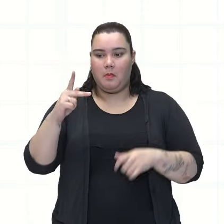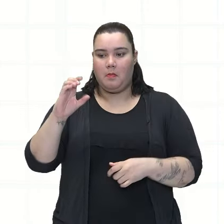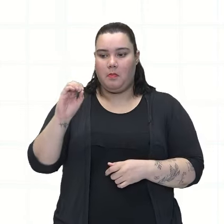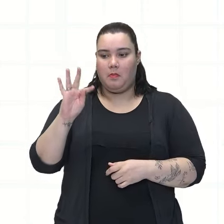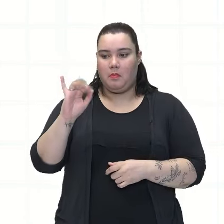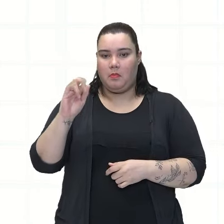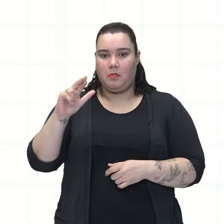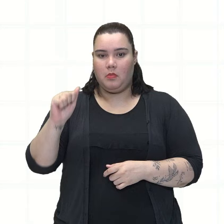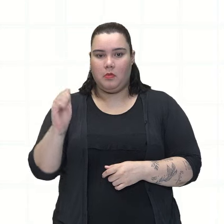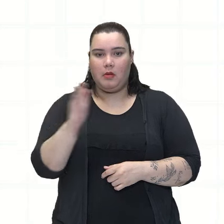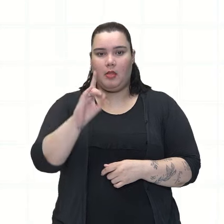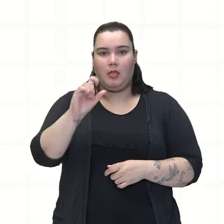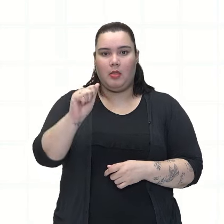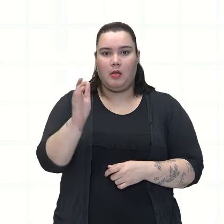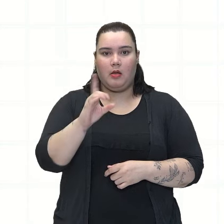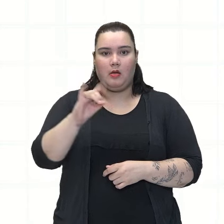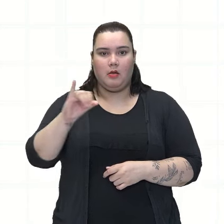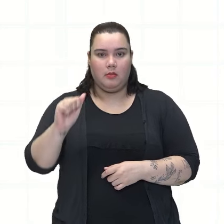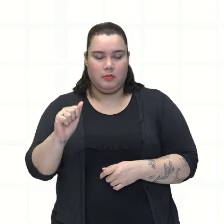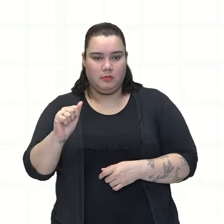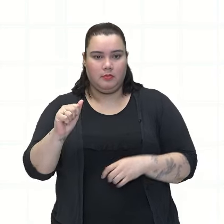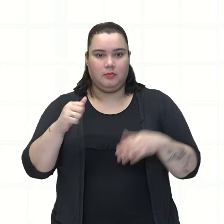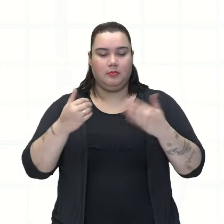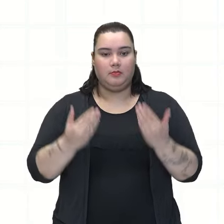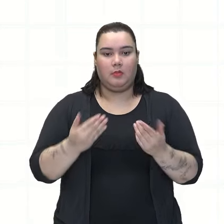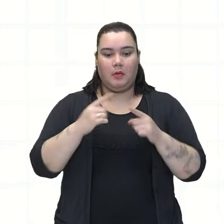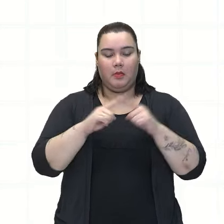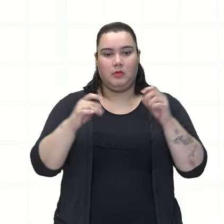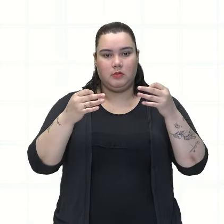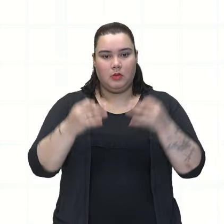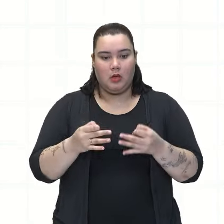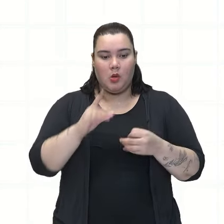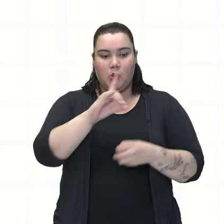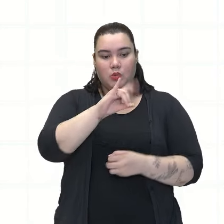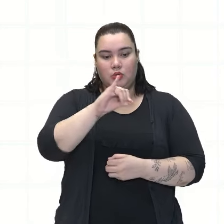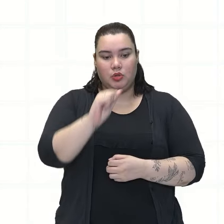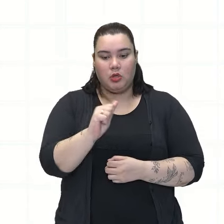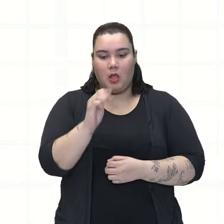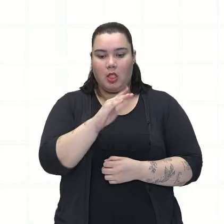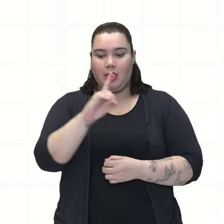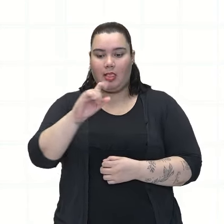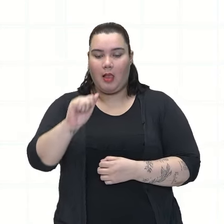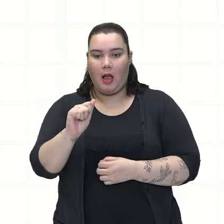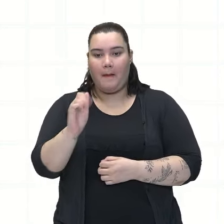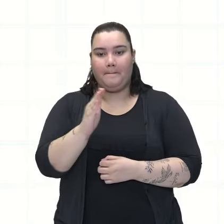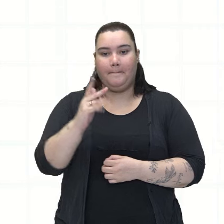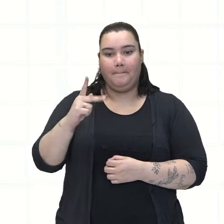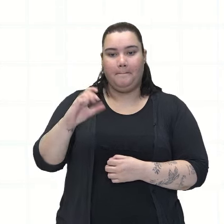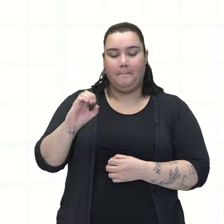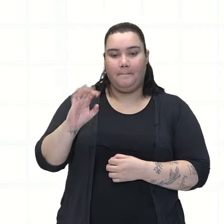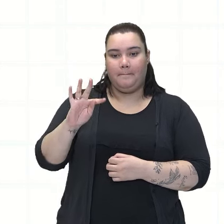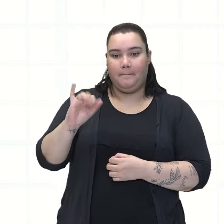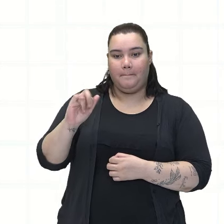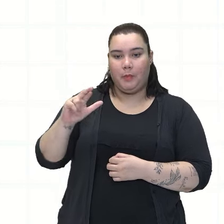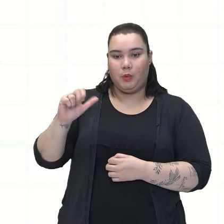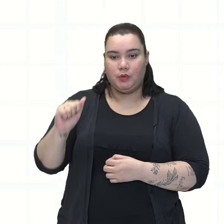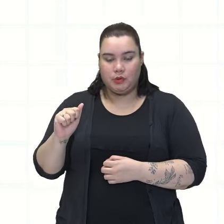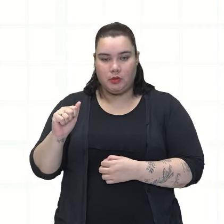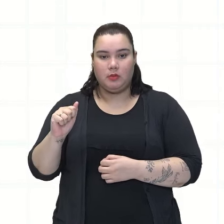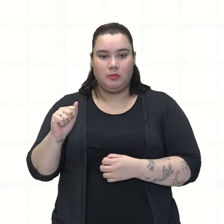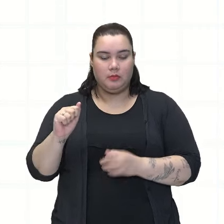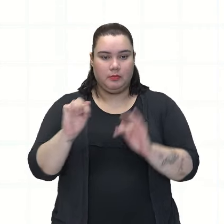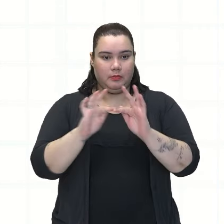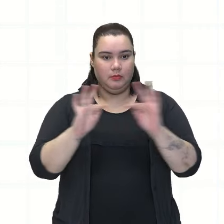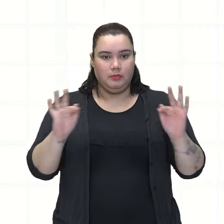na nossa ordem em português, não é? Dia da Potira, ok? Então, esse cantinho